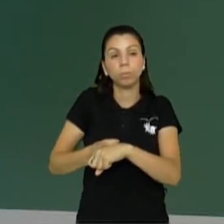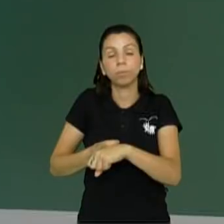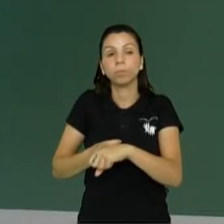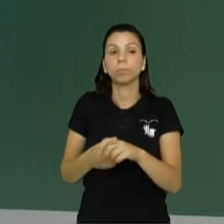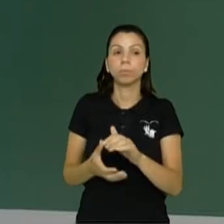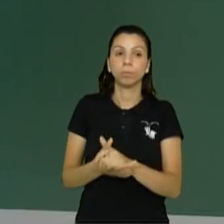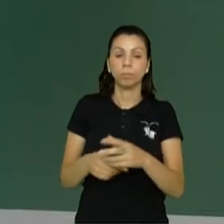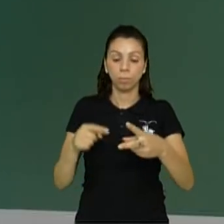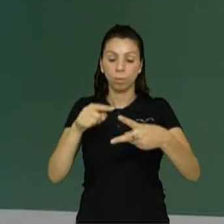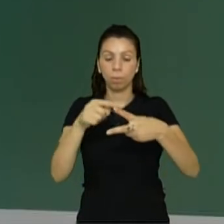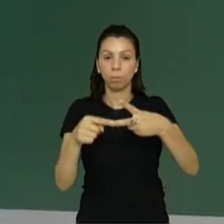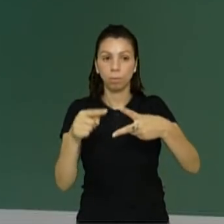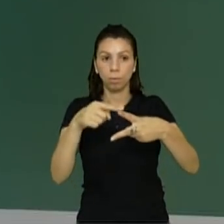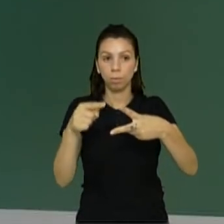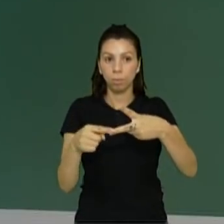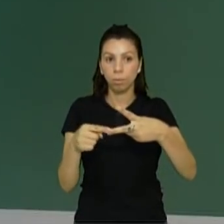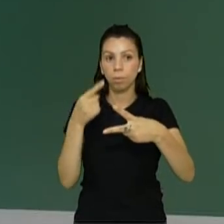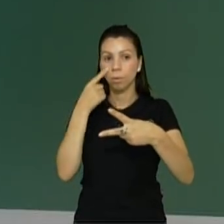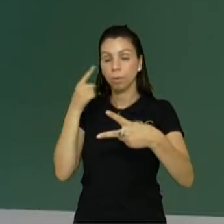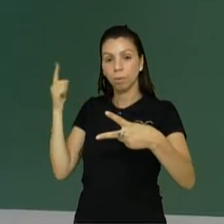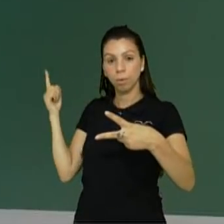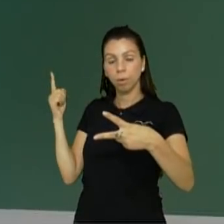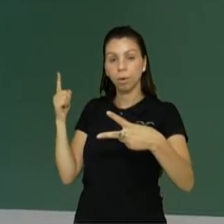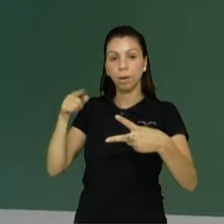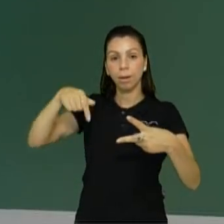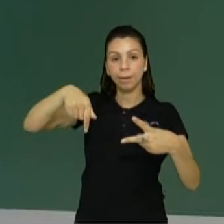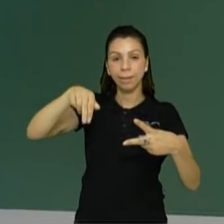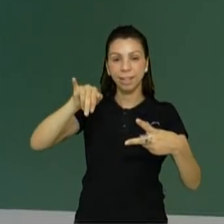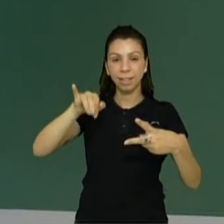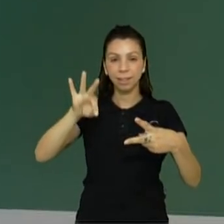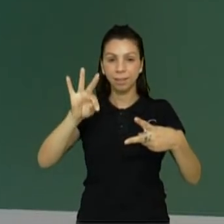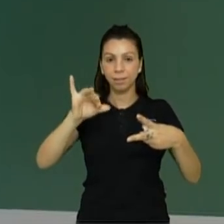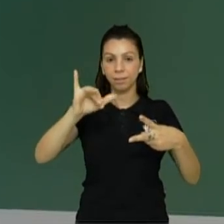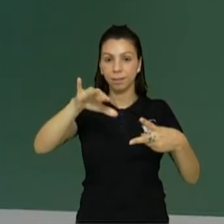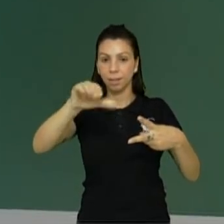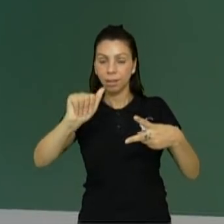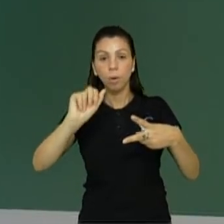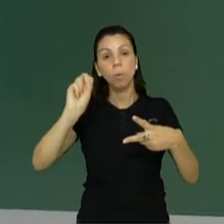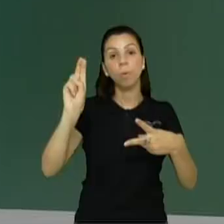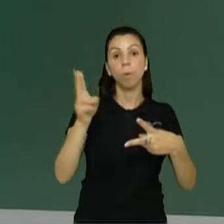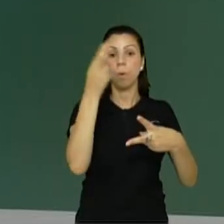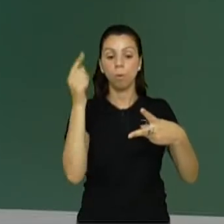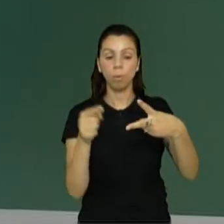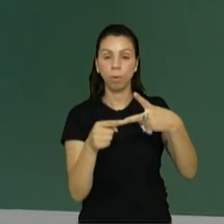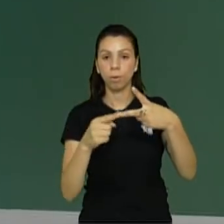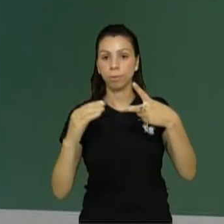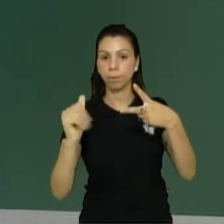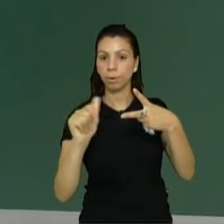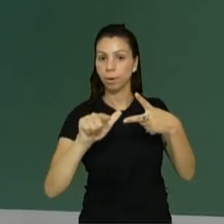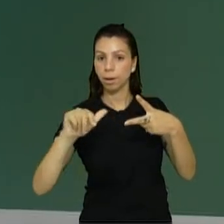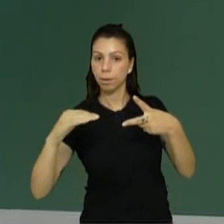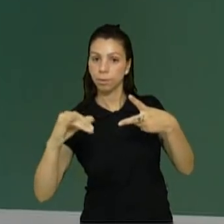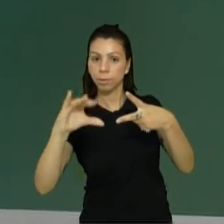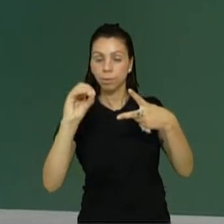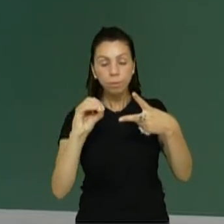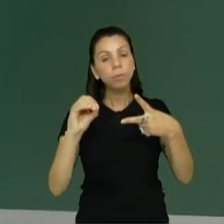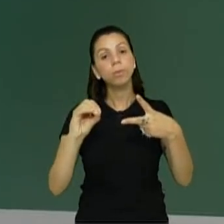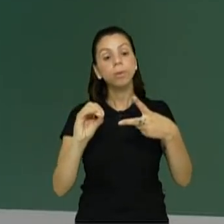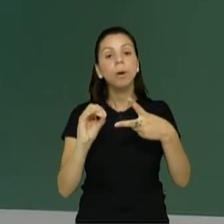de quitina ou de cálcio. Esse esqueleto externo, ele serve para revestir